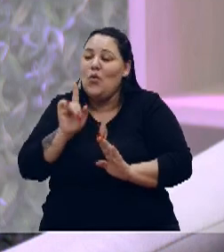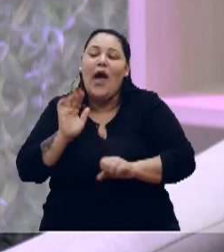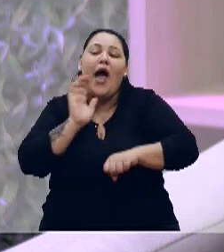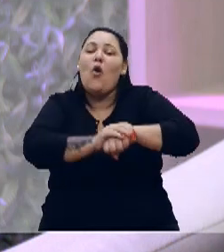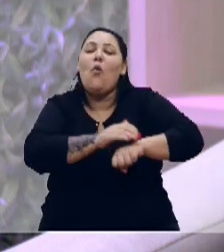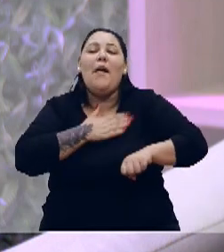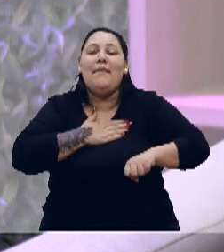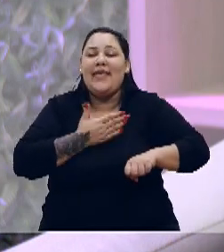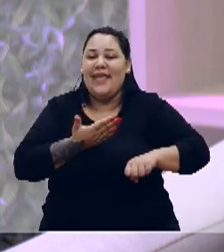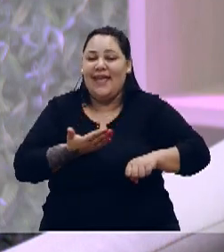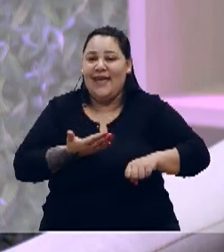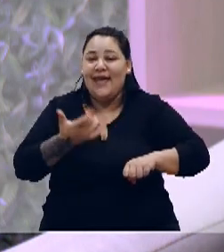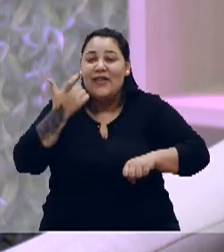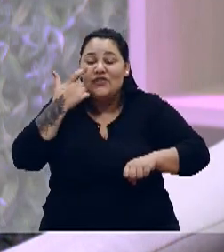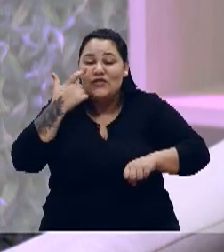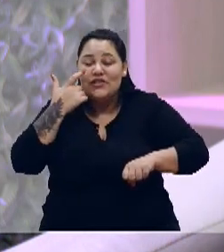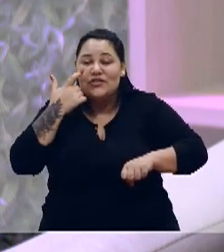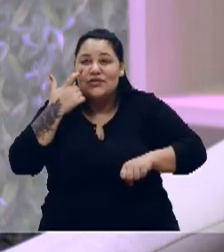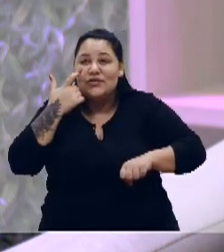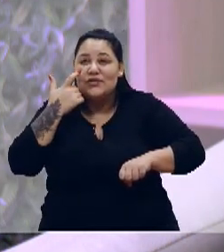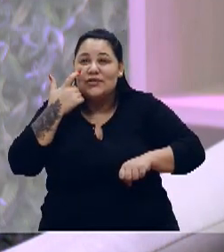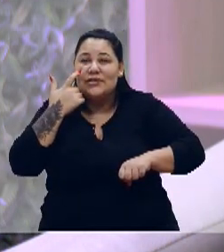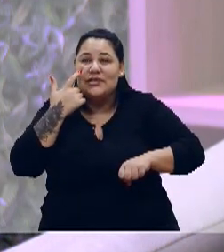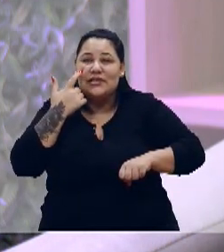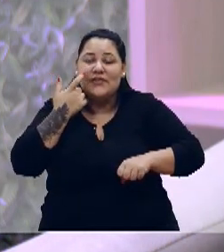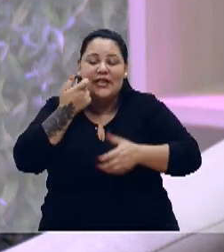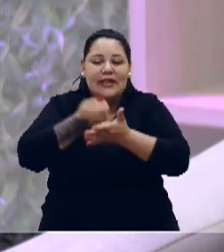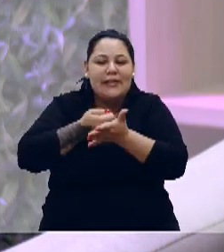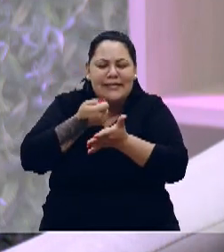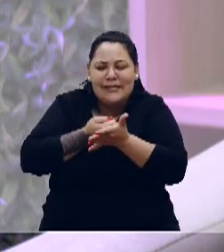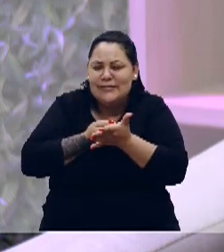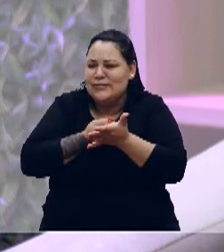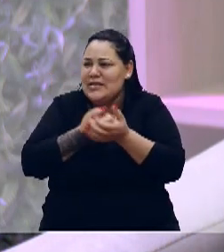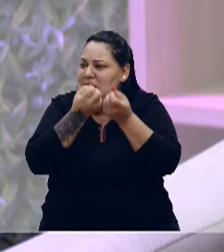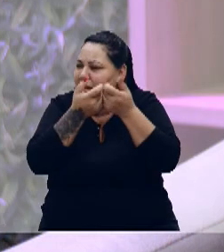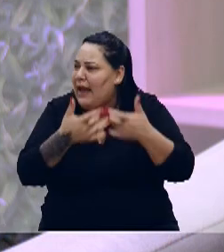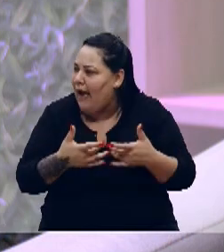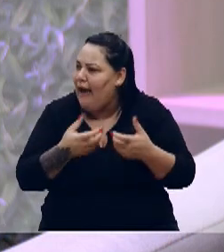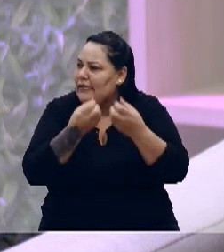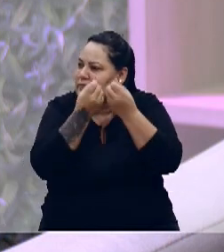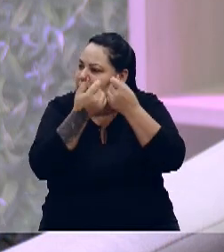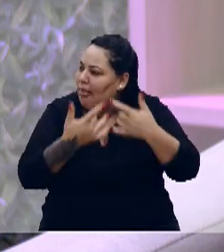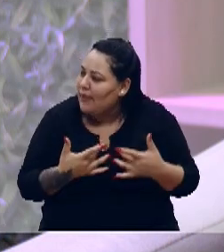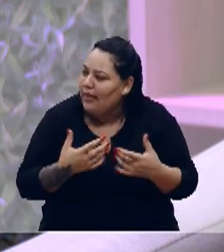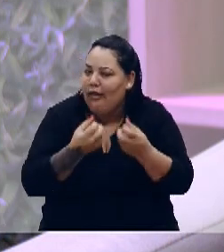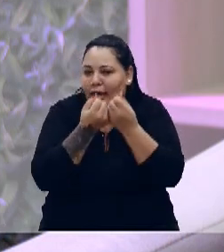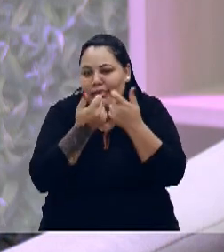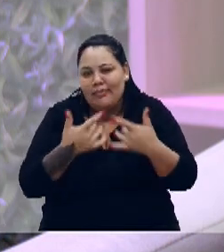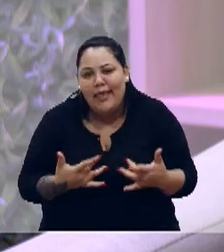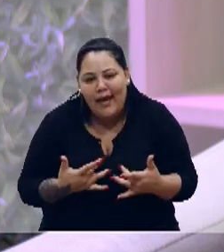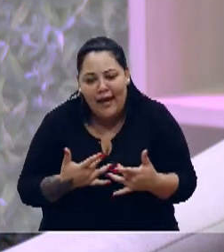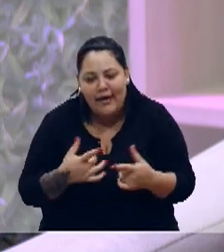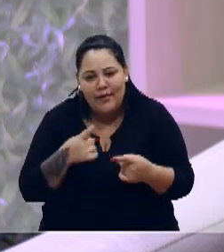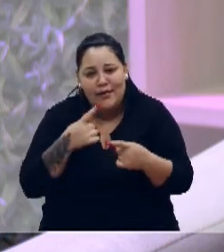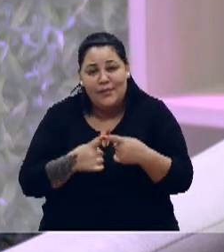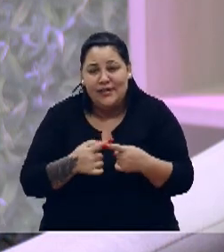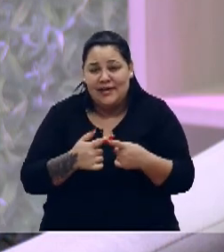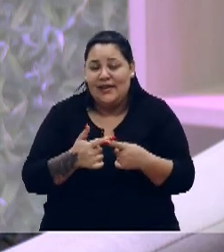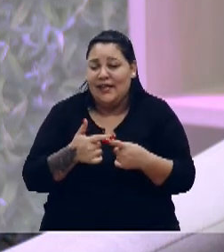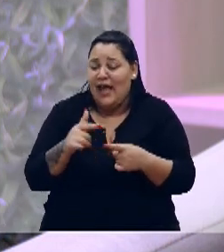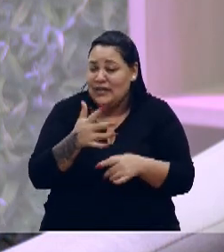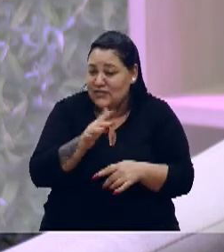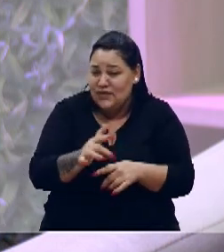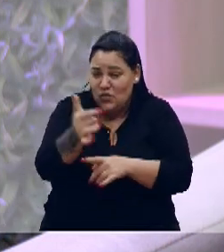eu vejo que a gente fica nessa tentativa de se justificar, porque às vezes a expectativa do outro é tão difícil de